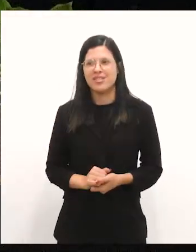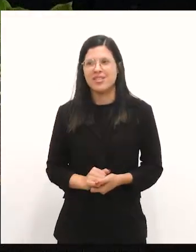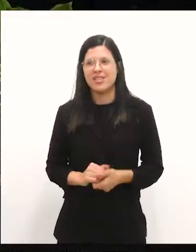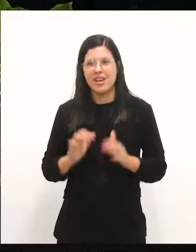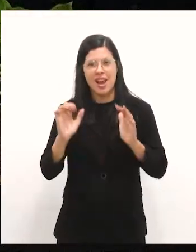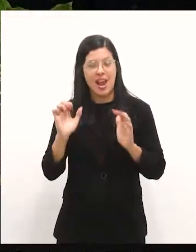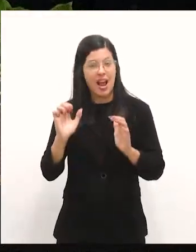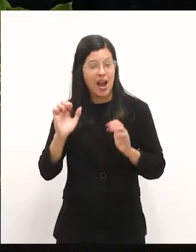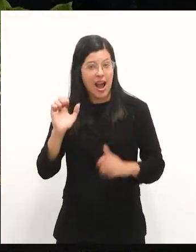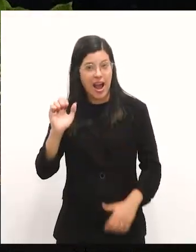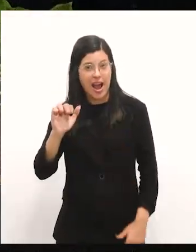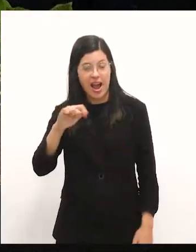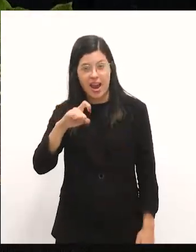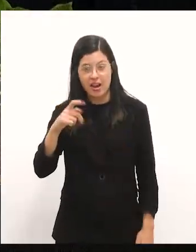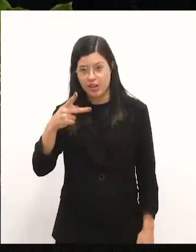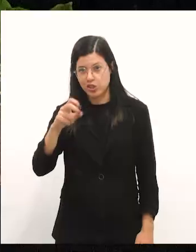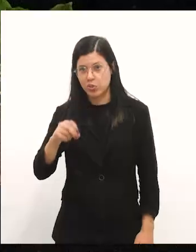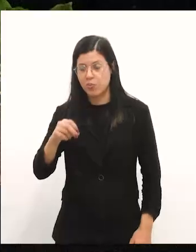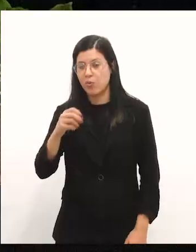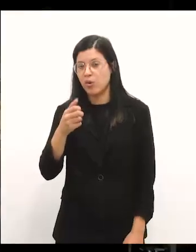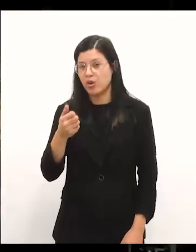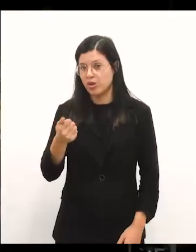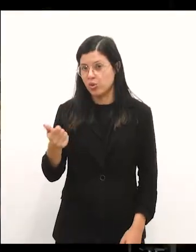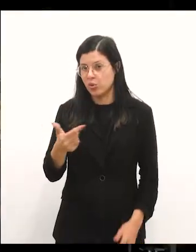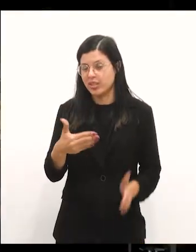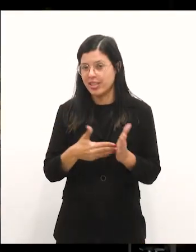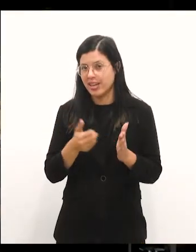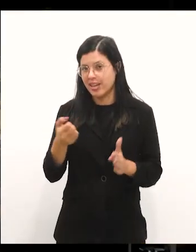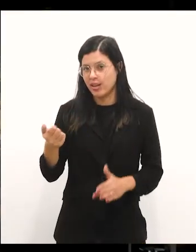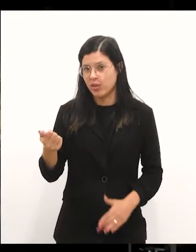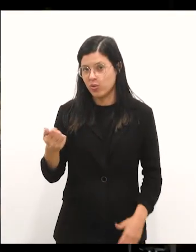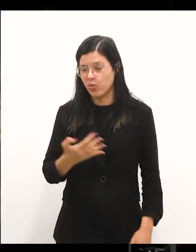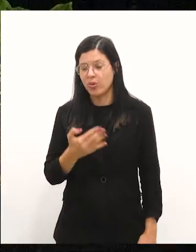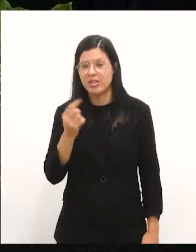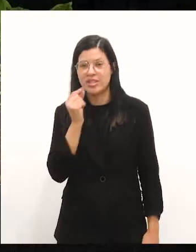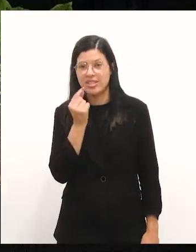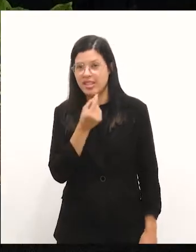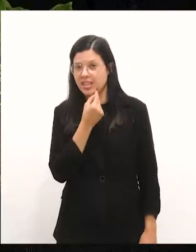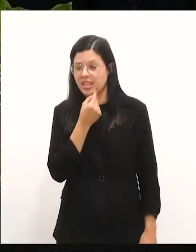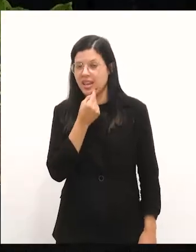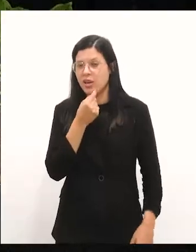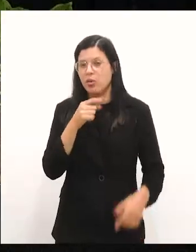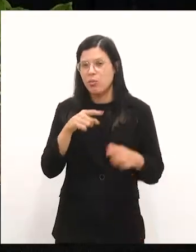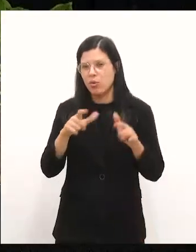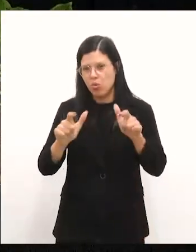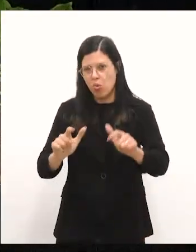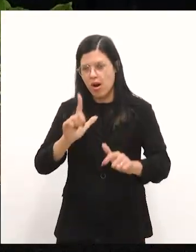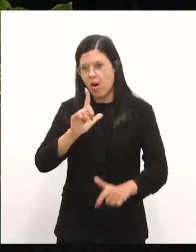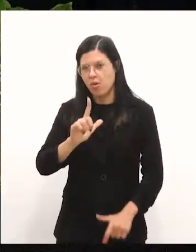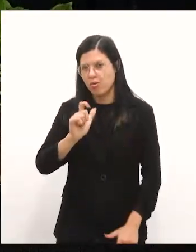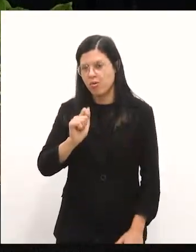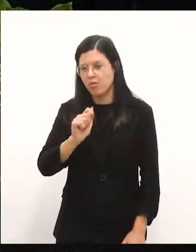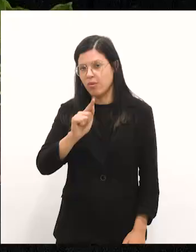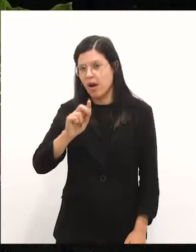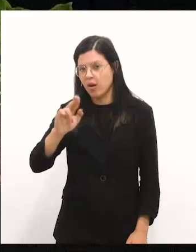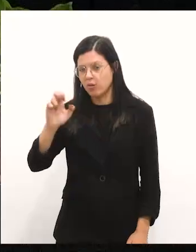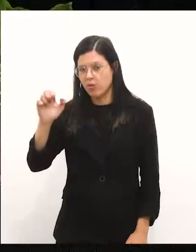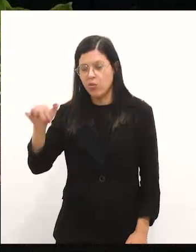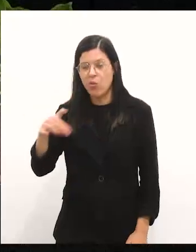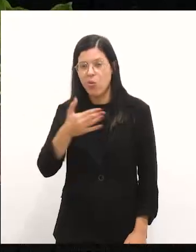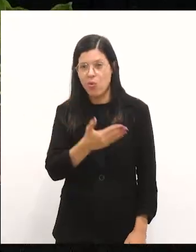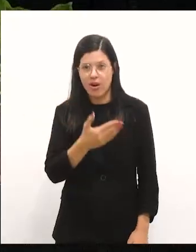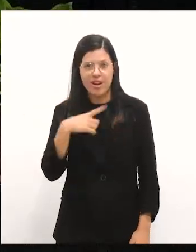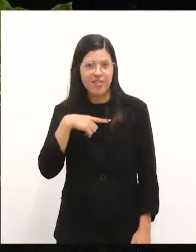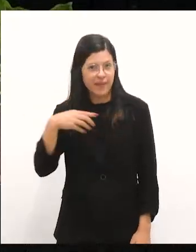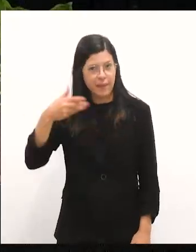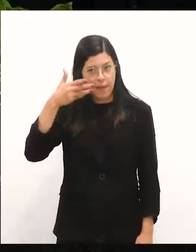gente. Está chegando a Expo Religião, será de 12 a 14 de setembro, no Espaço Lagum. O Alexandre vai